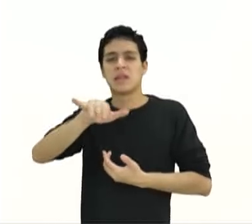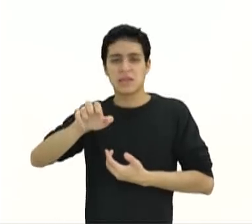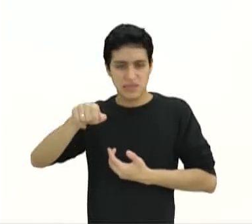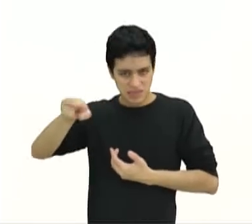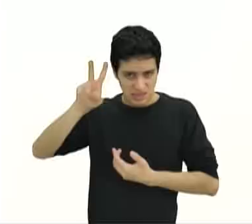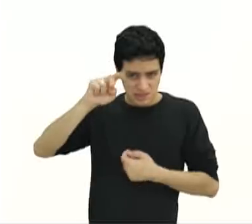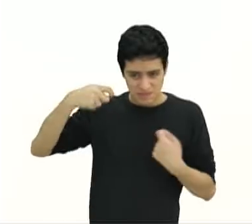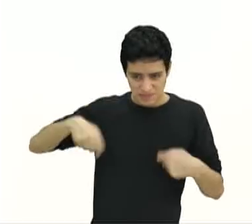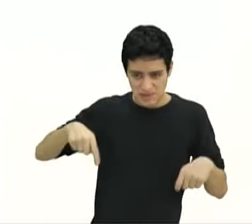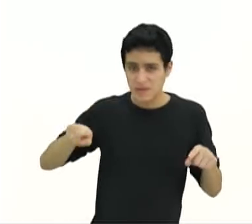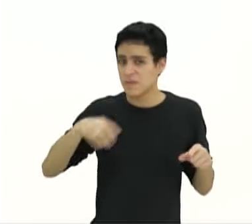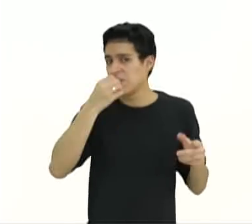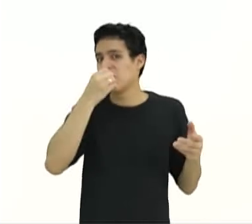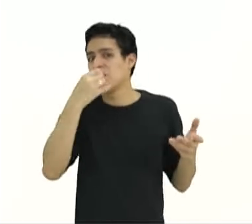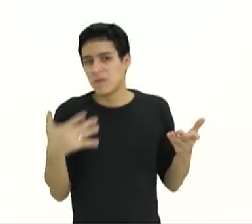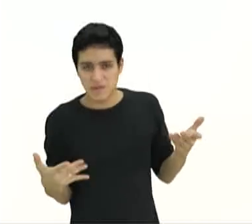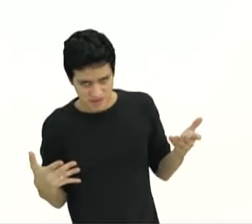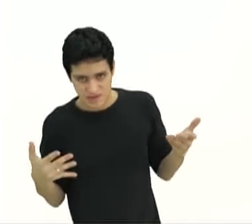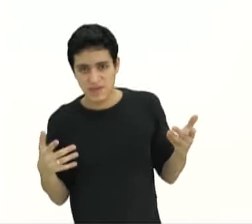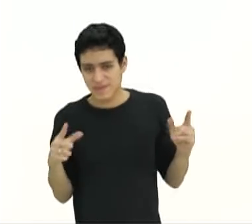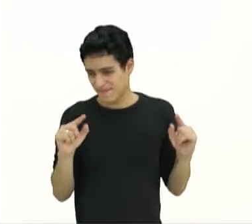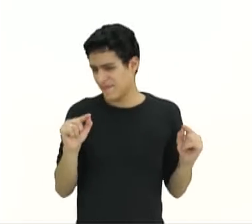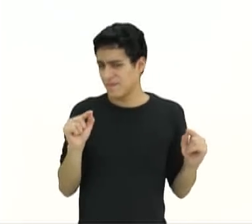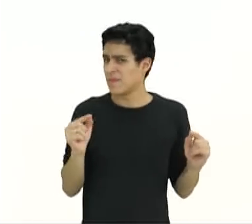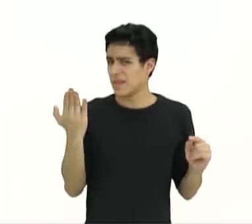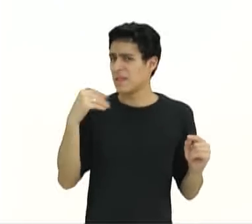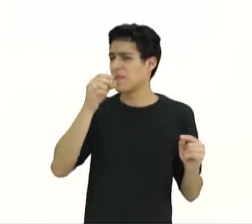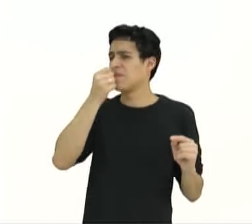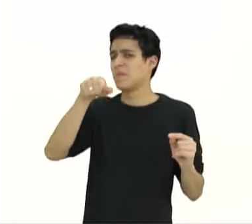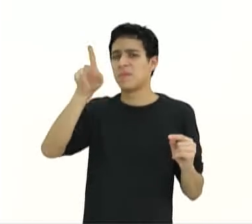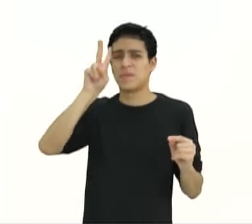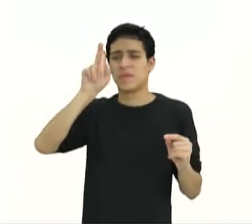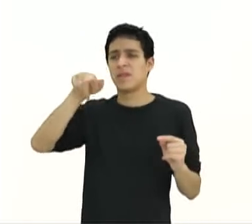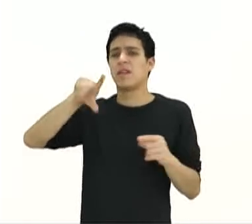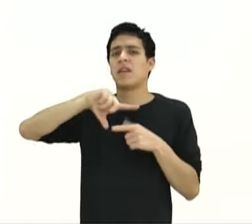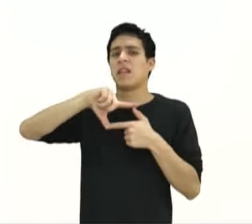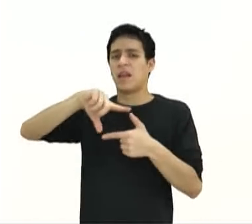história precisava ser boa e era um clássico.